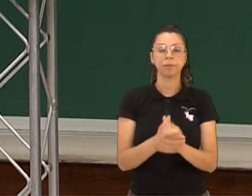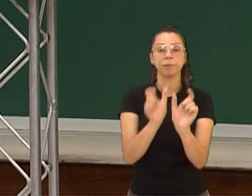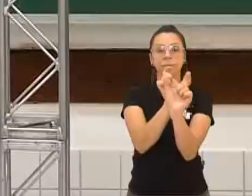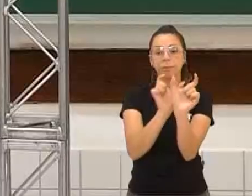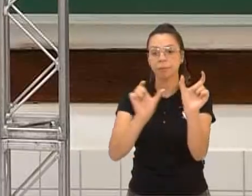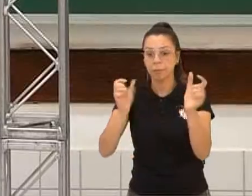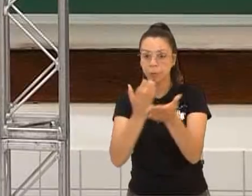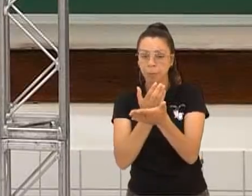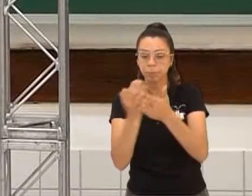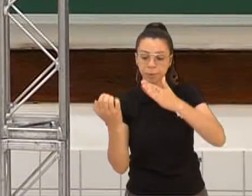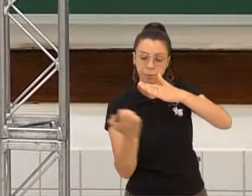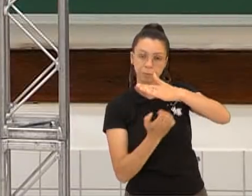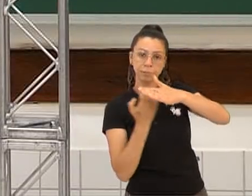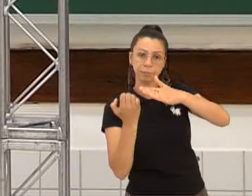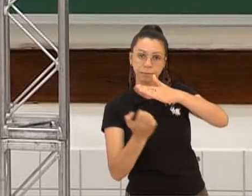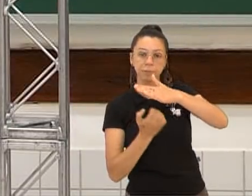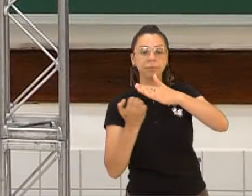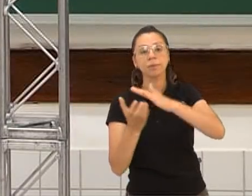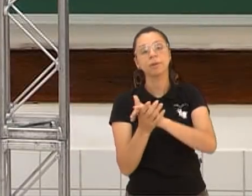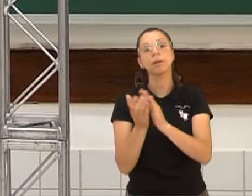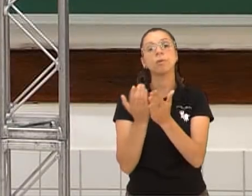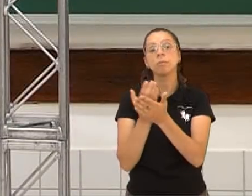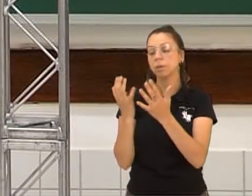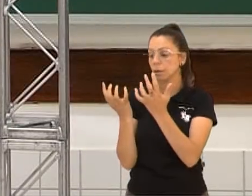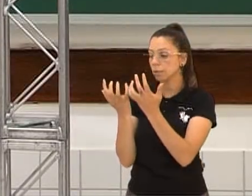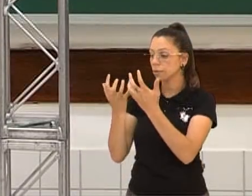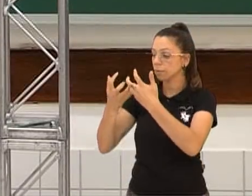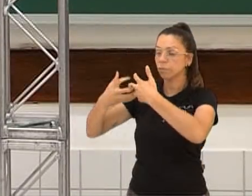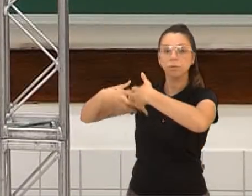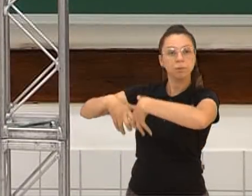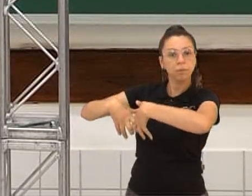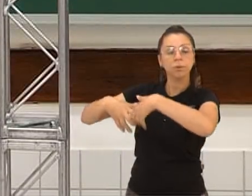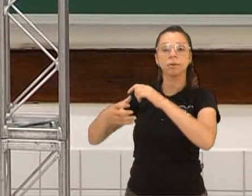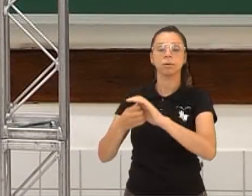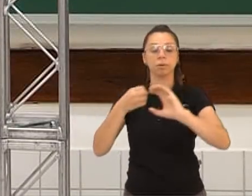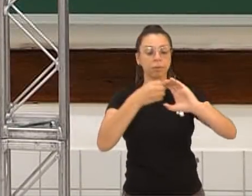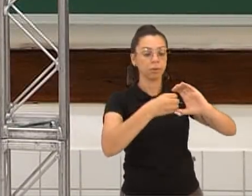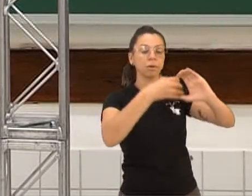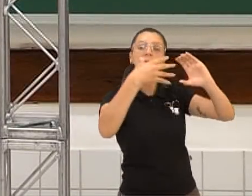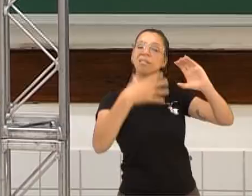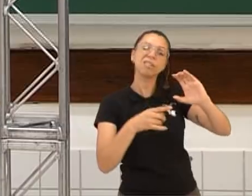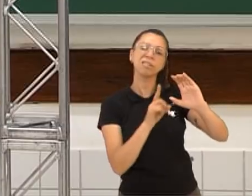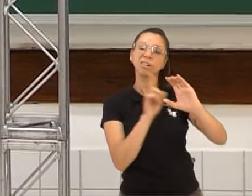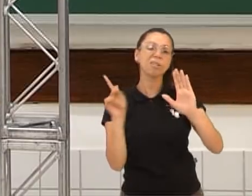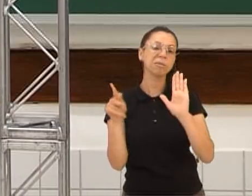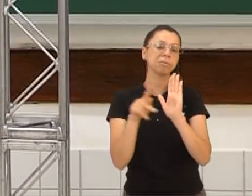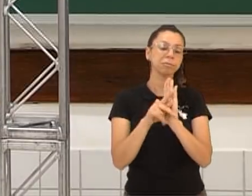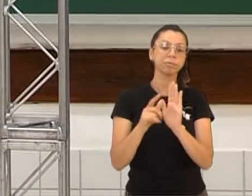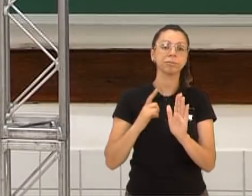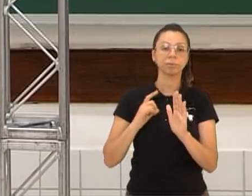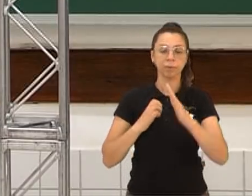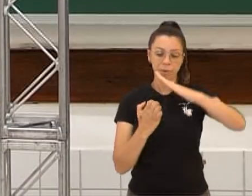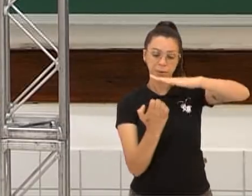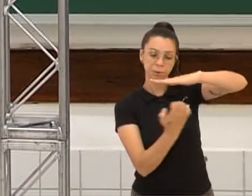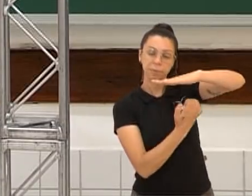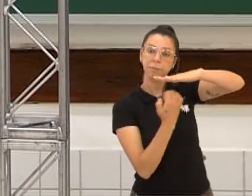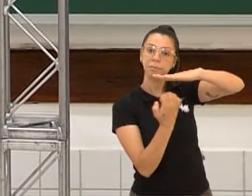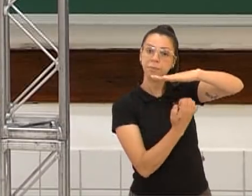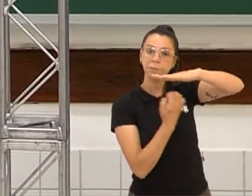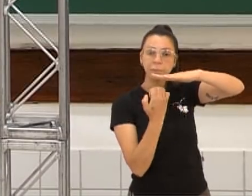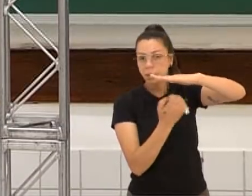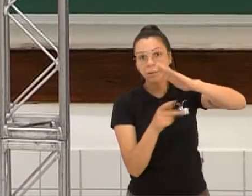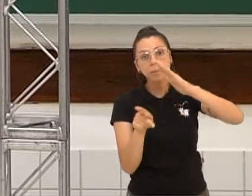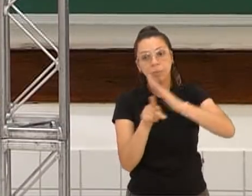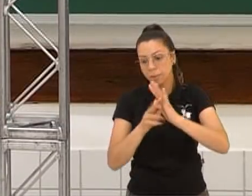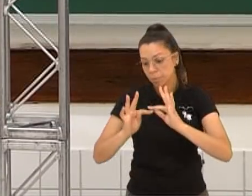iniciar uma empresa e colocá-la em funcionamento. Mas qual é a característica da startup? São empresas